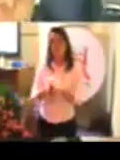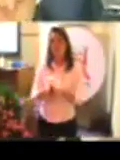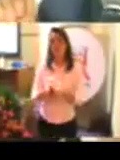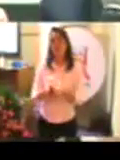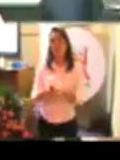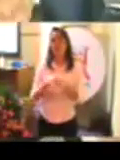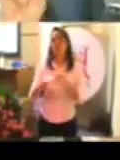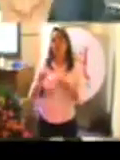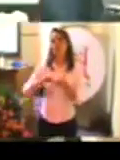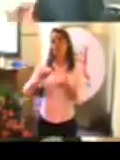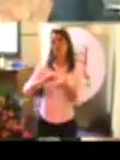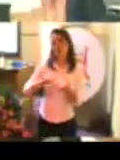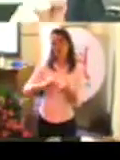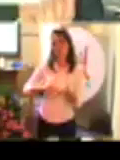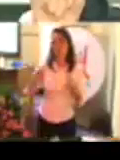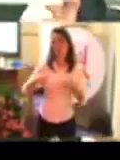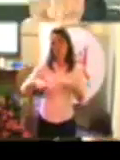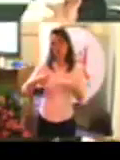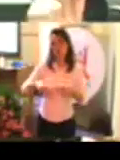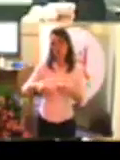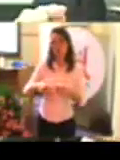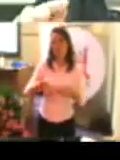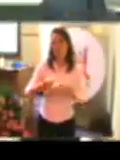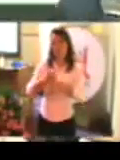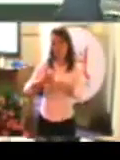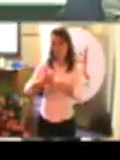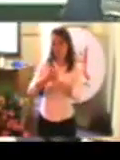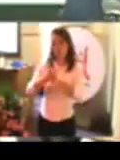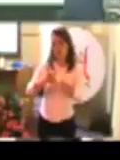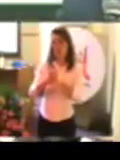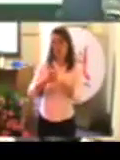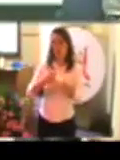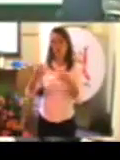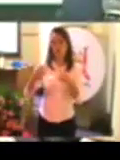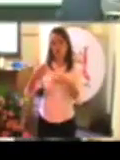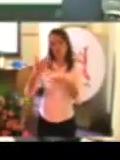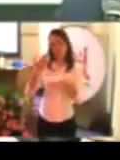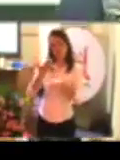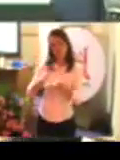a administração pública tem que ser profissionalizada.